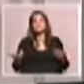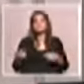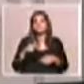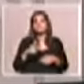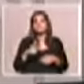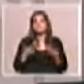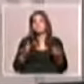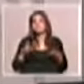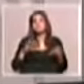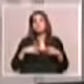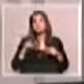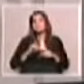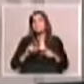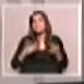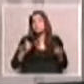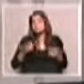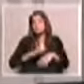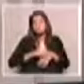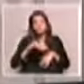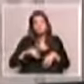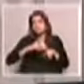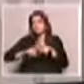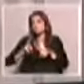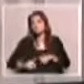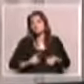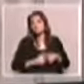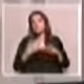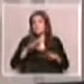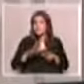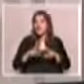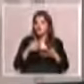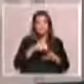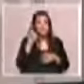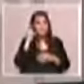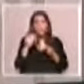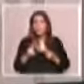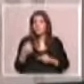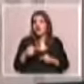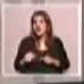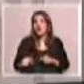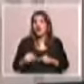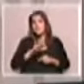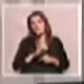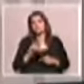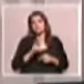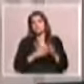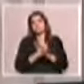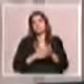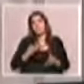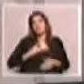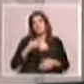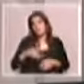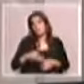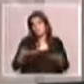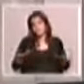não têm aderido, por razões várias, embora sejam, digamos, qualificados, não estão a utilizar a DOP. E,